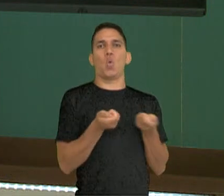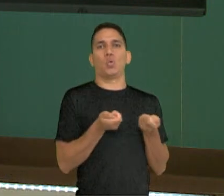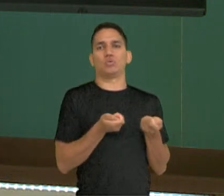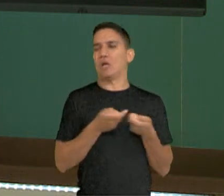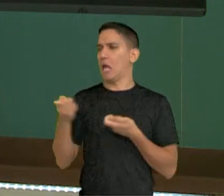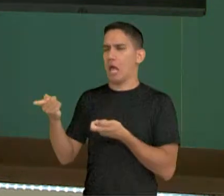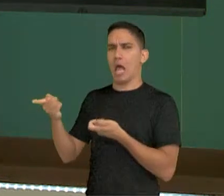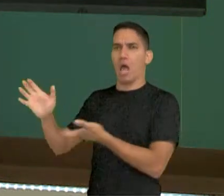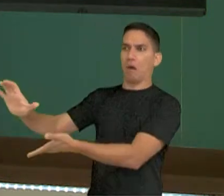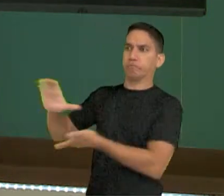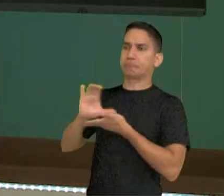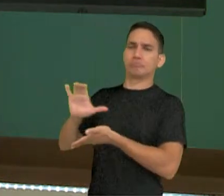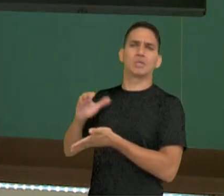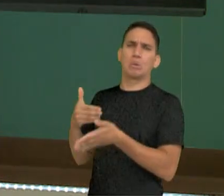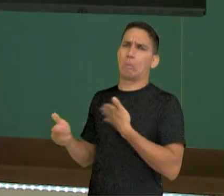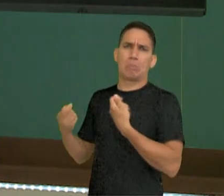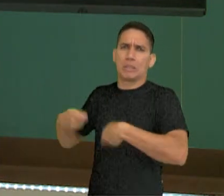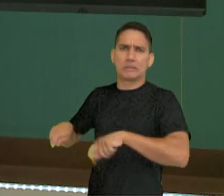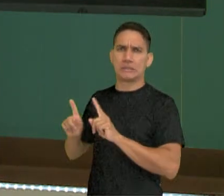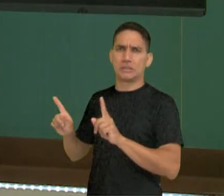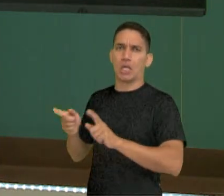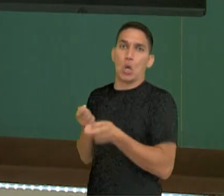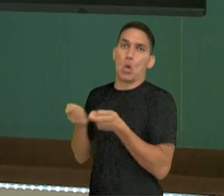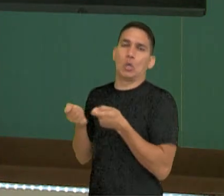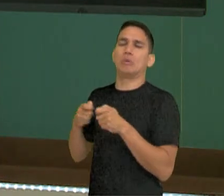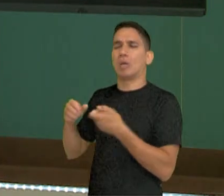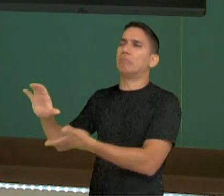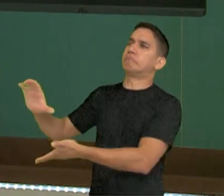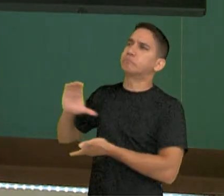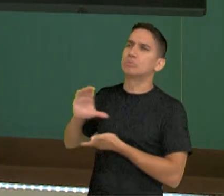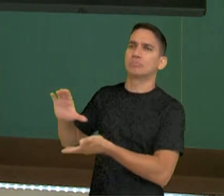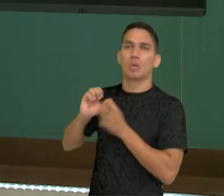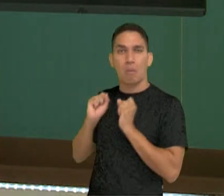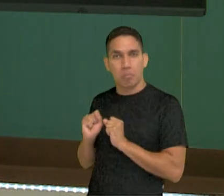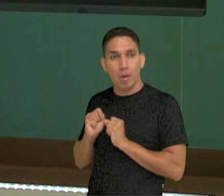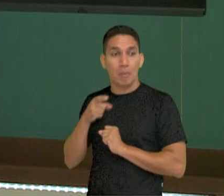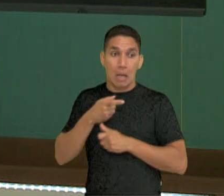de tudo para conseguir ter